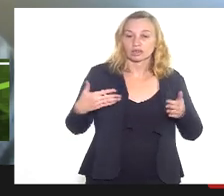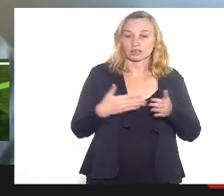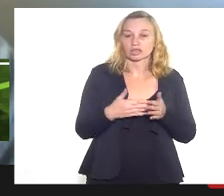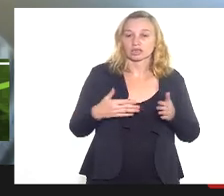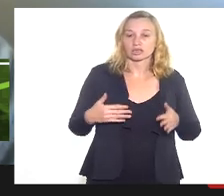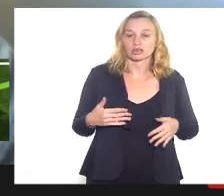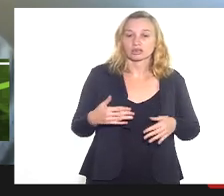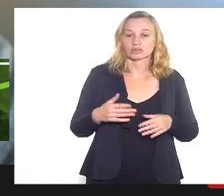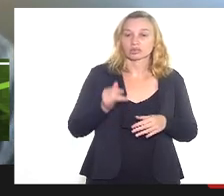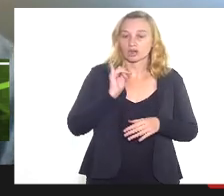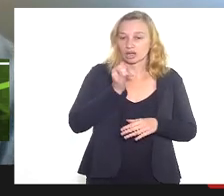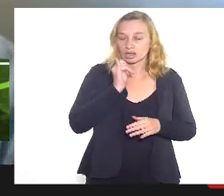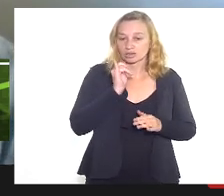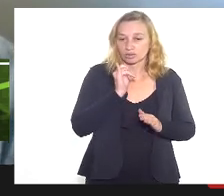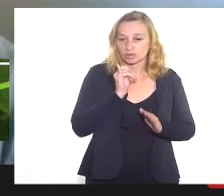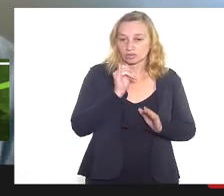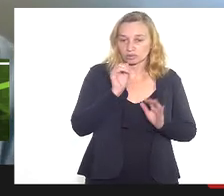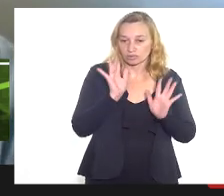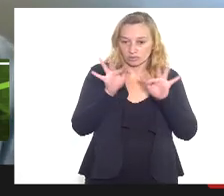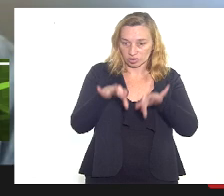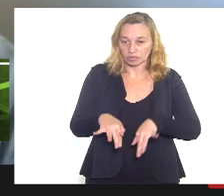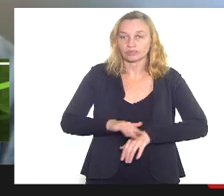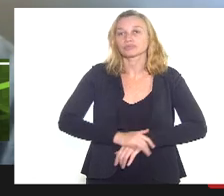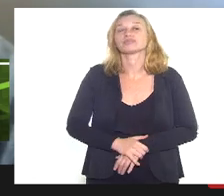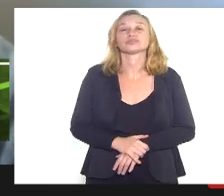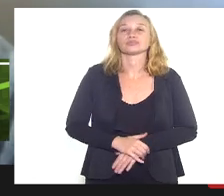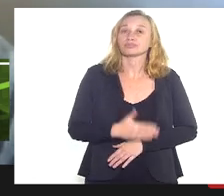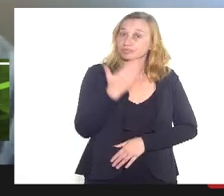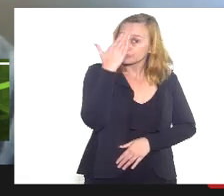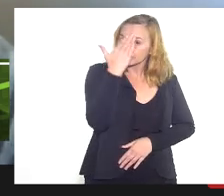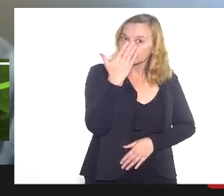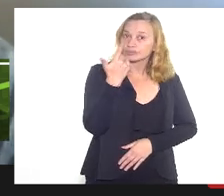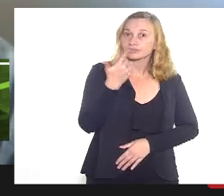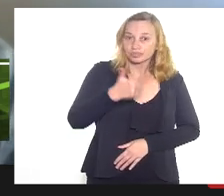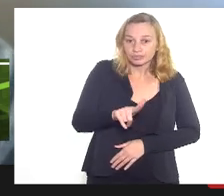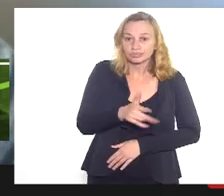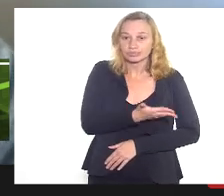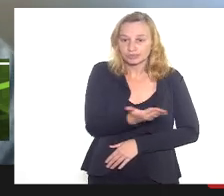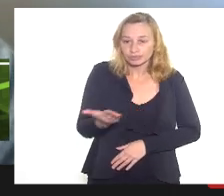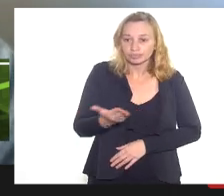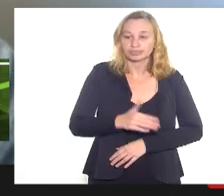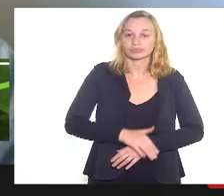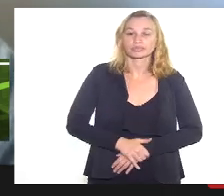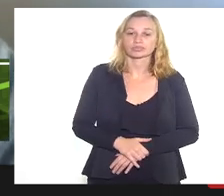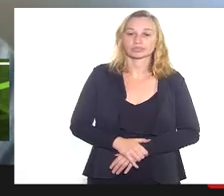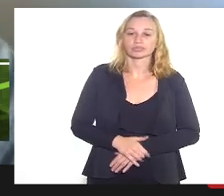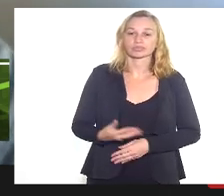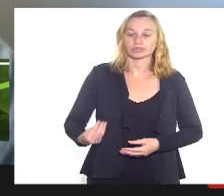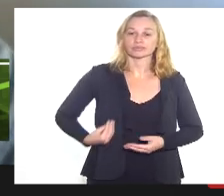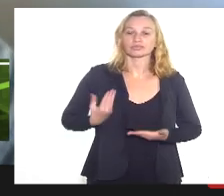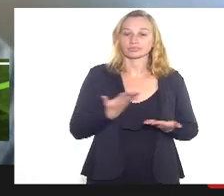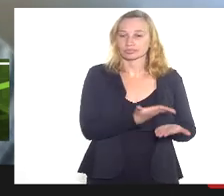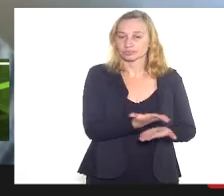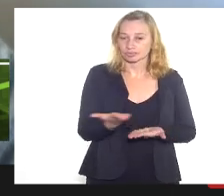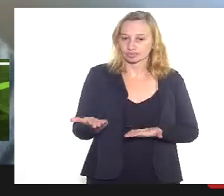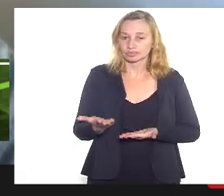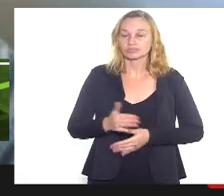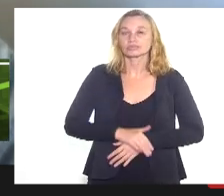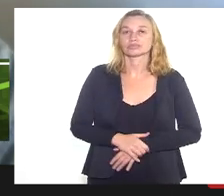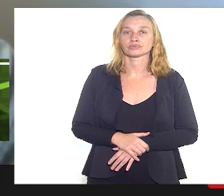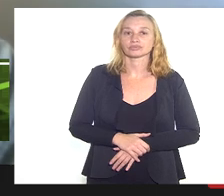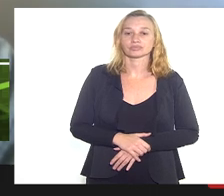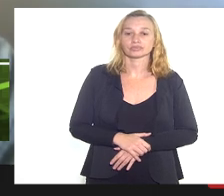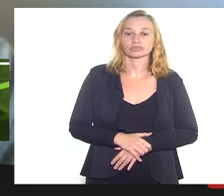do relatório final. Então, agradeço mais uma vez a presença de todos e